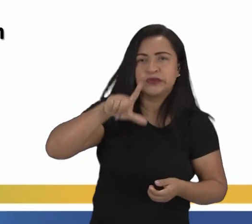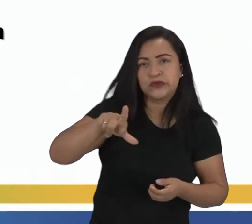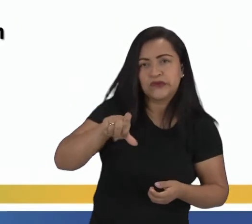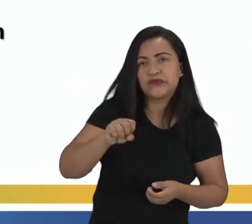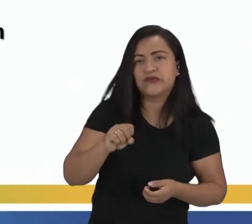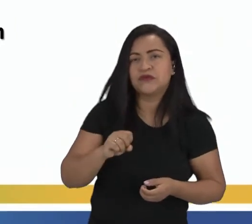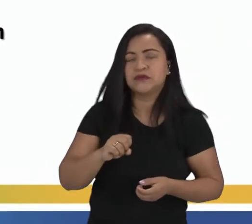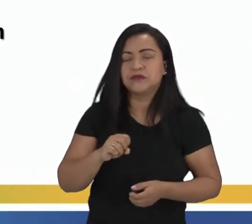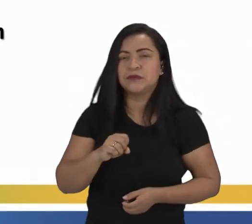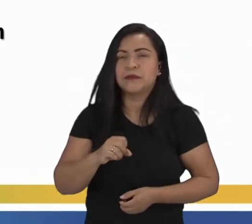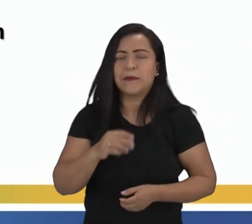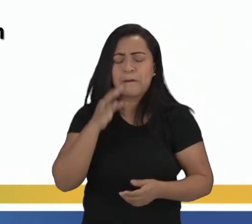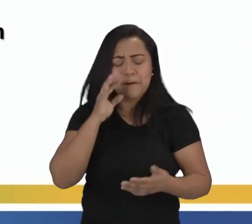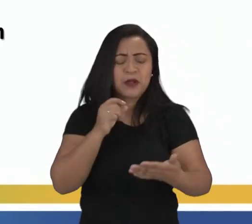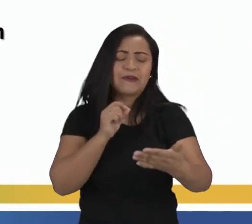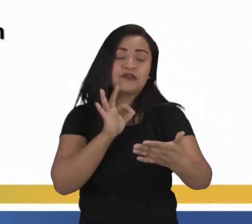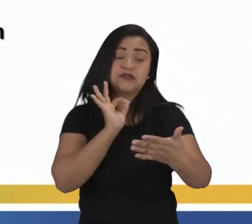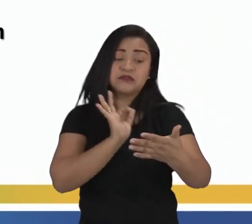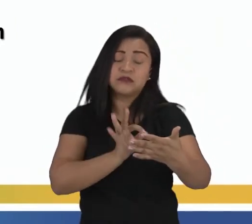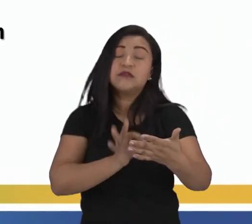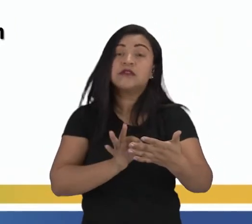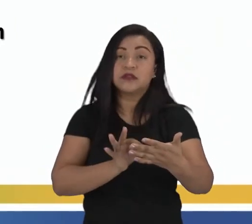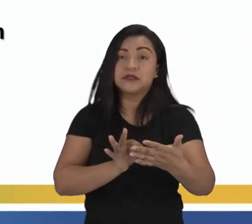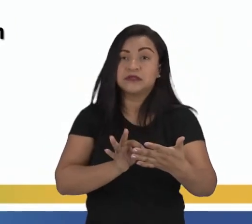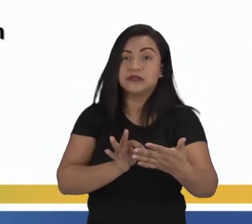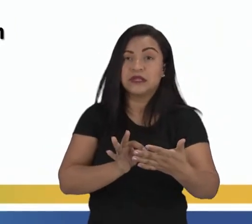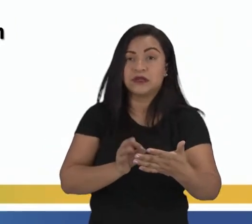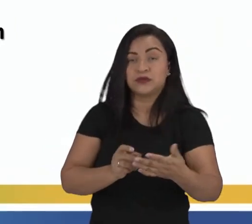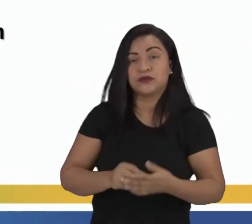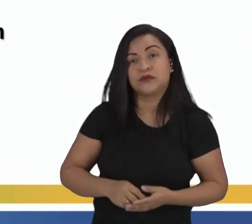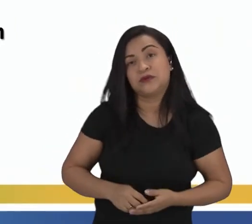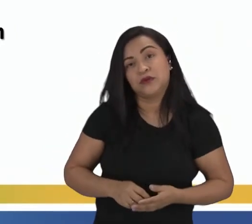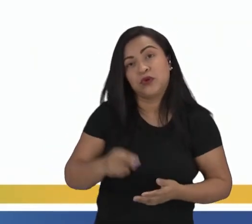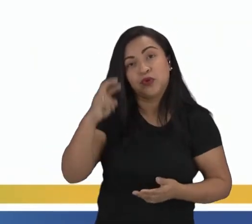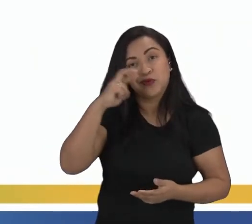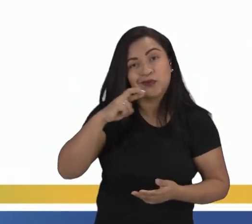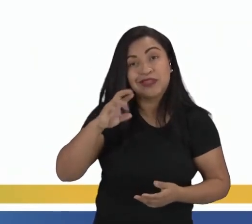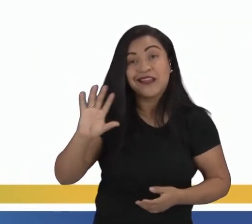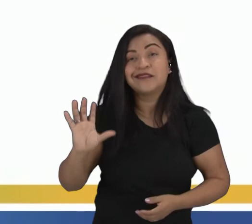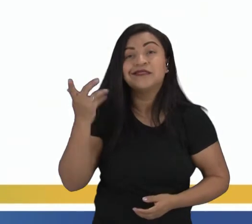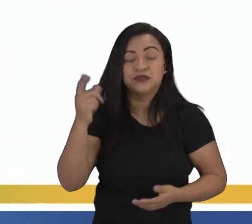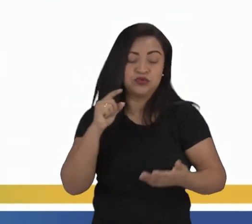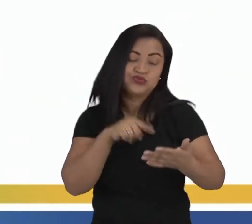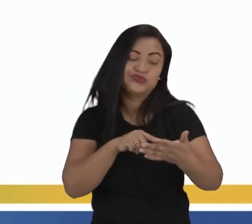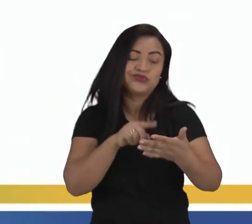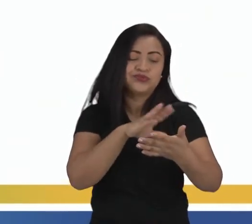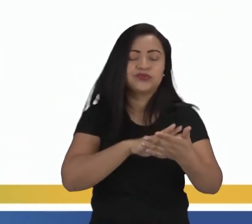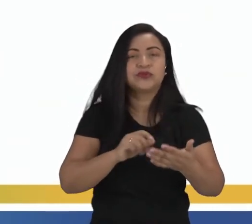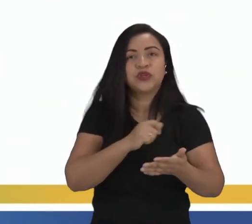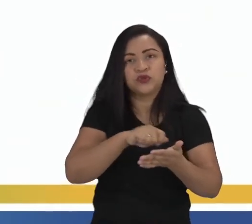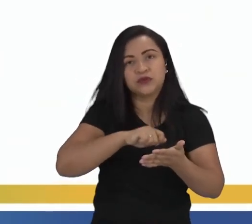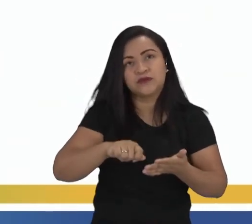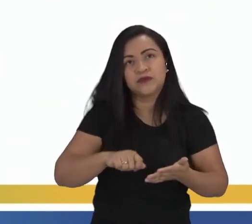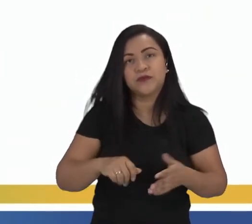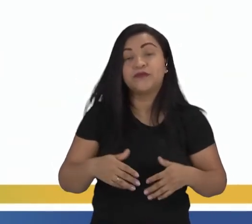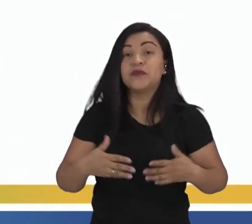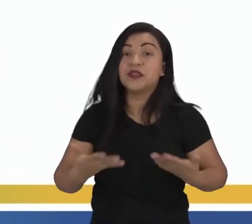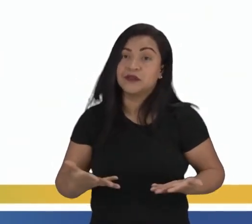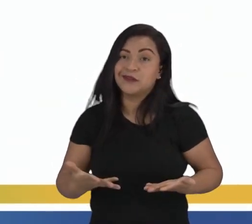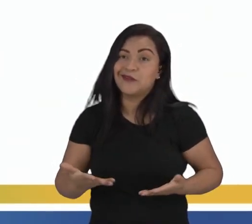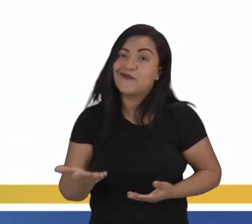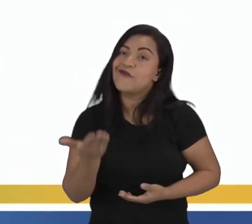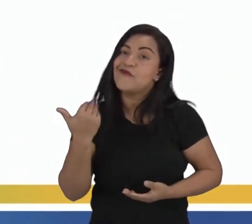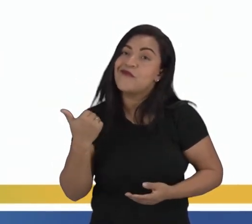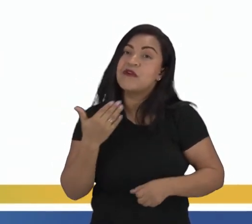se você está de fato fazendo uma análise correta do fenômeno. Então, com isso, nós vamos